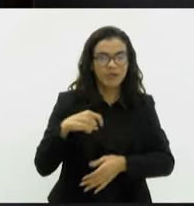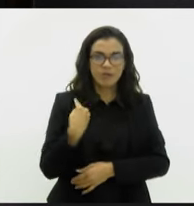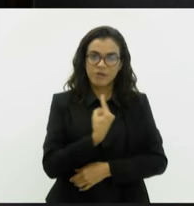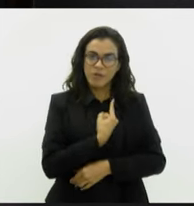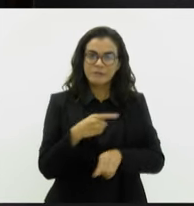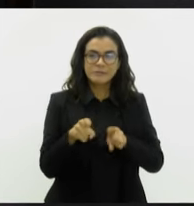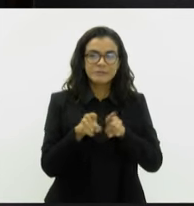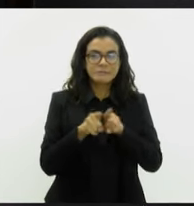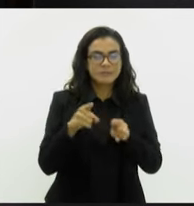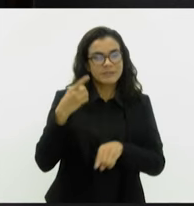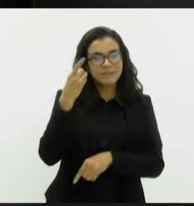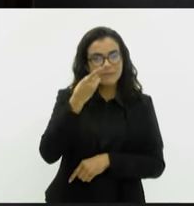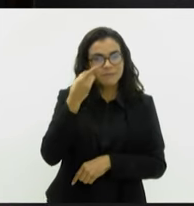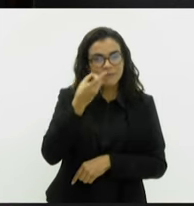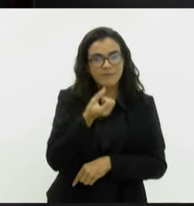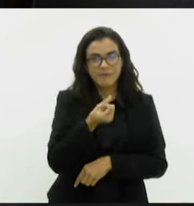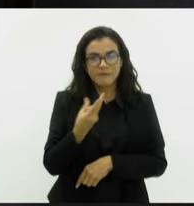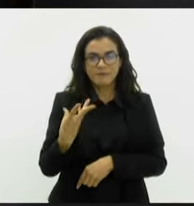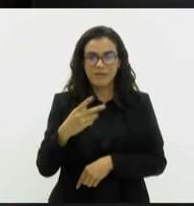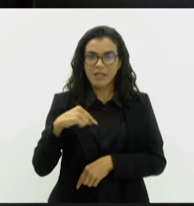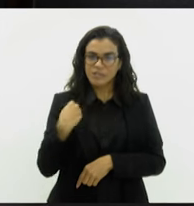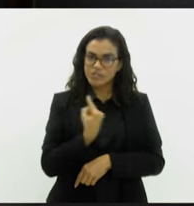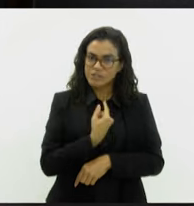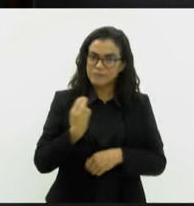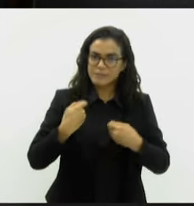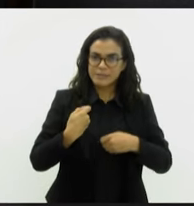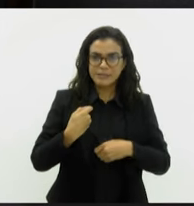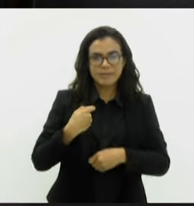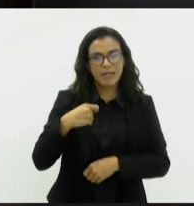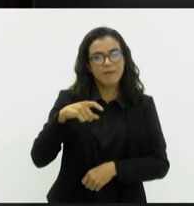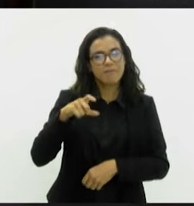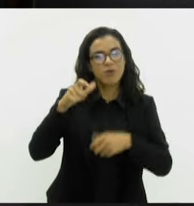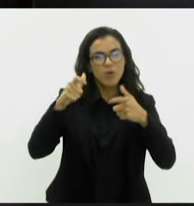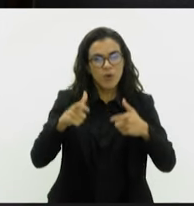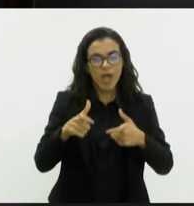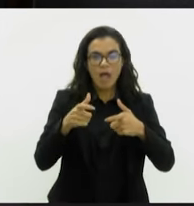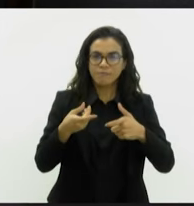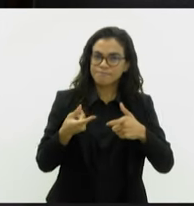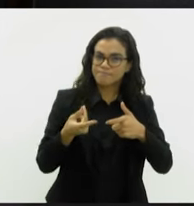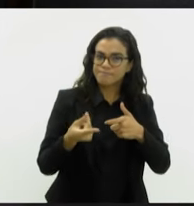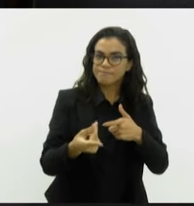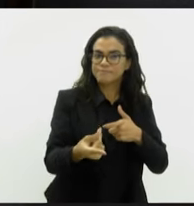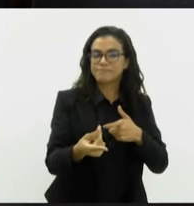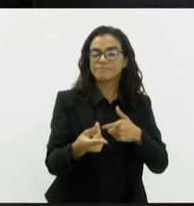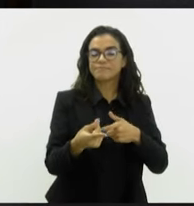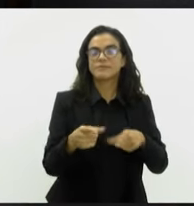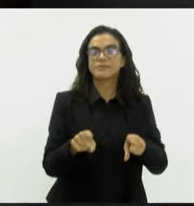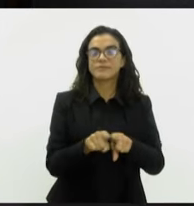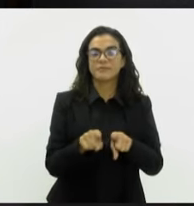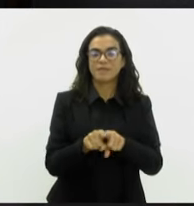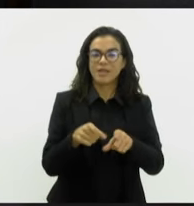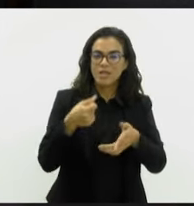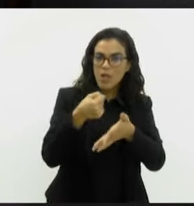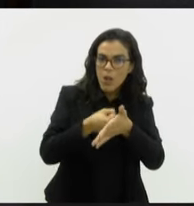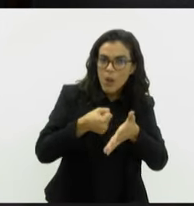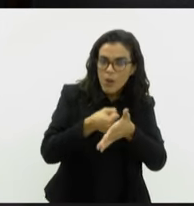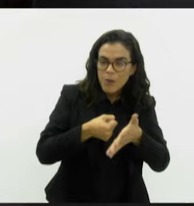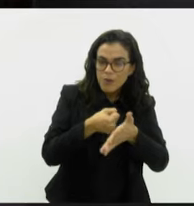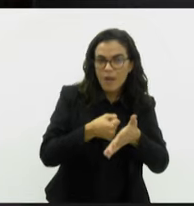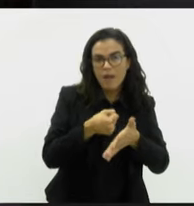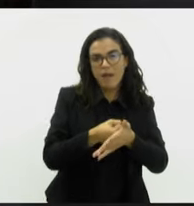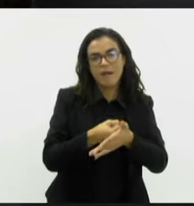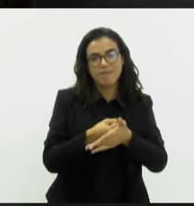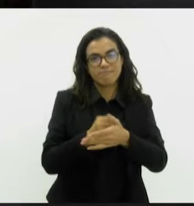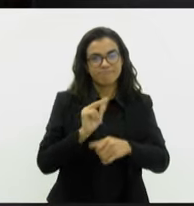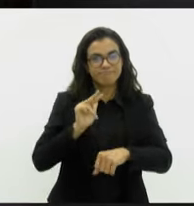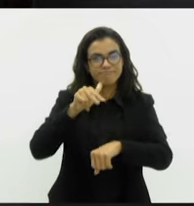parlamentares que a gente possa ter cadeiras efetivas para que as mulheres possam ocupar E assim a a gente ocupar de fato esses